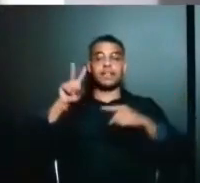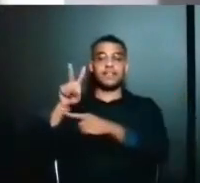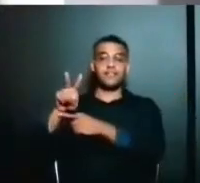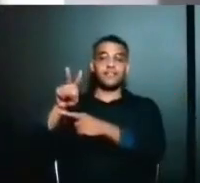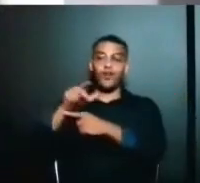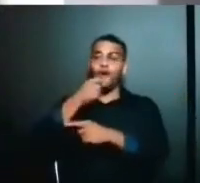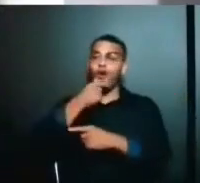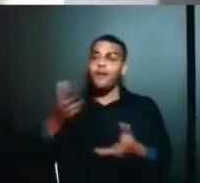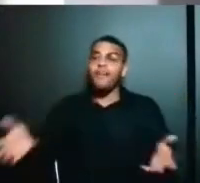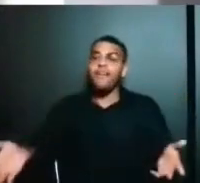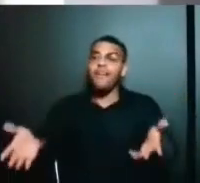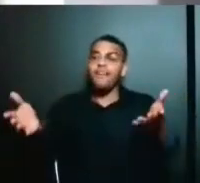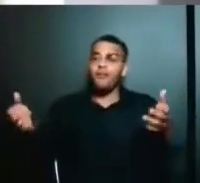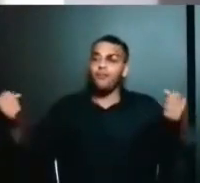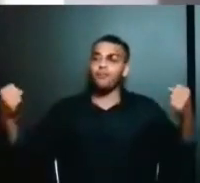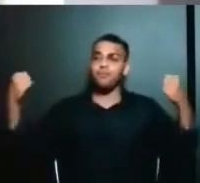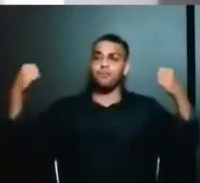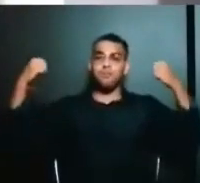fortes.